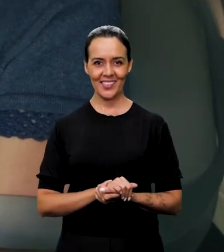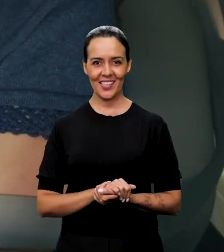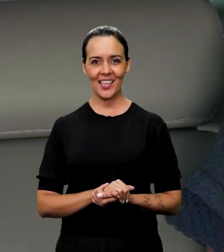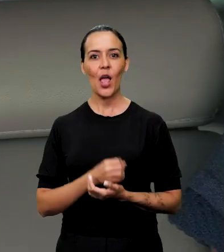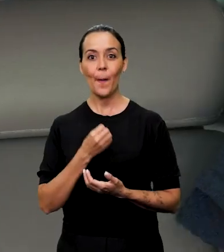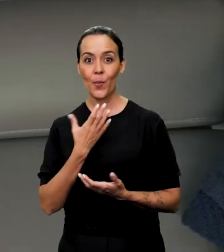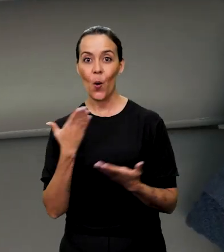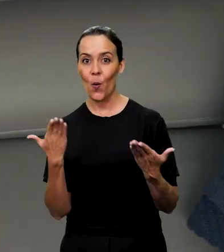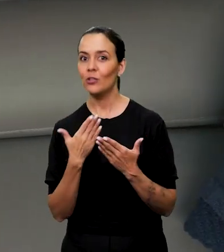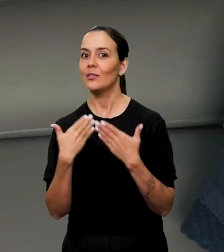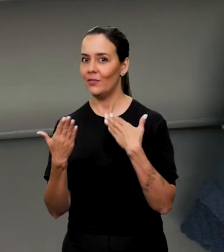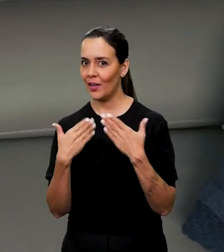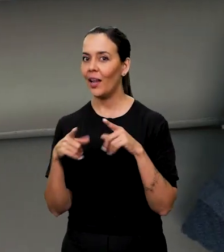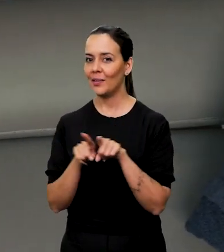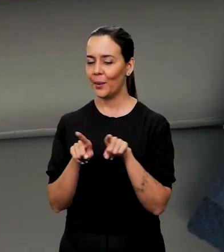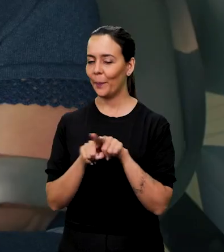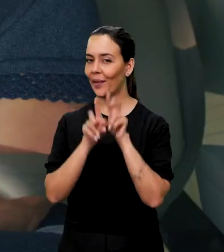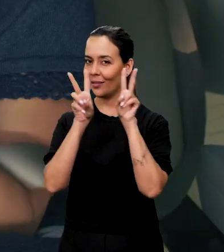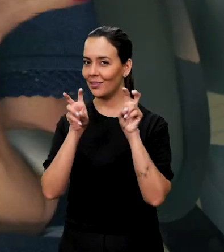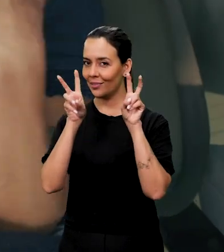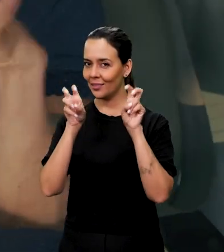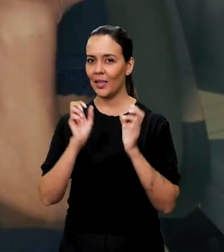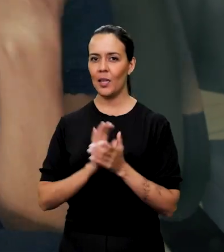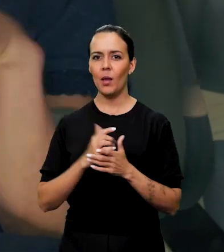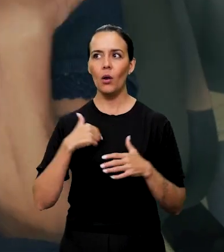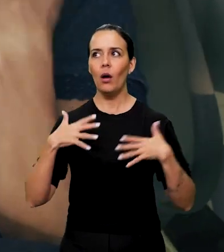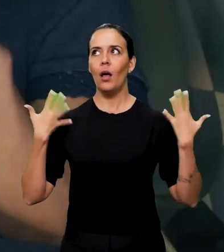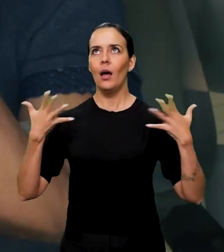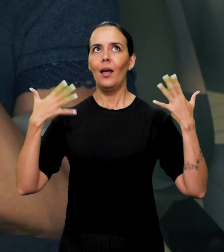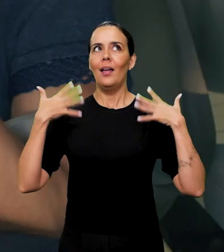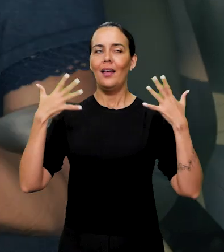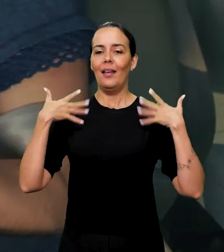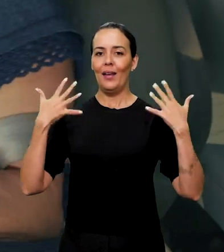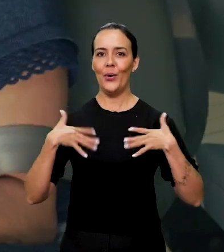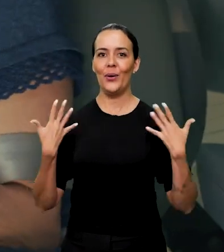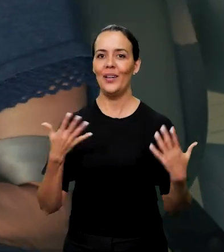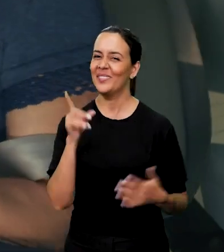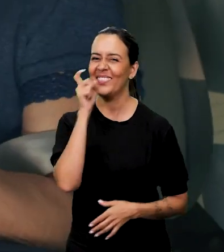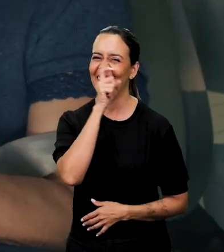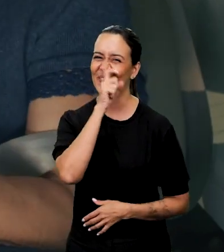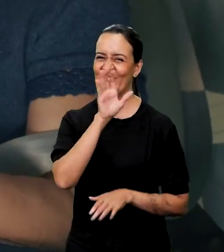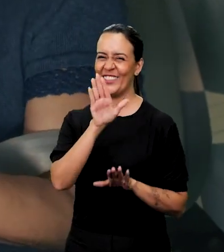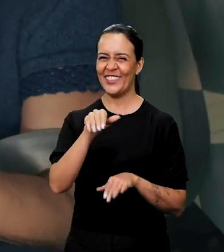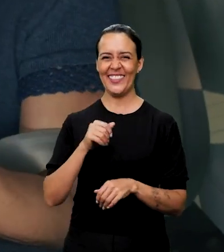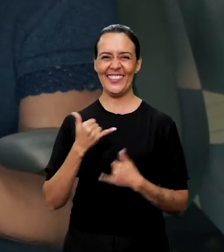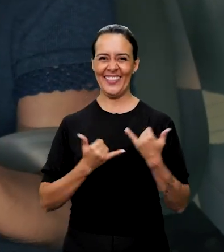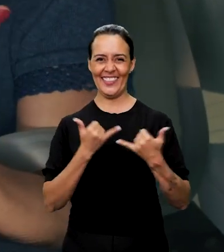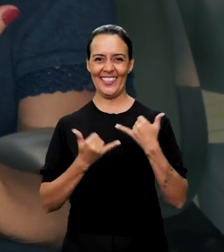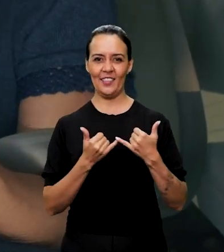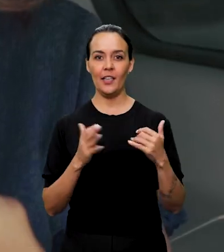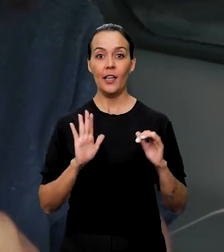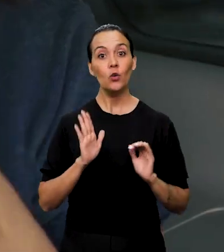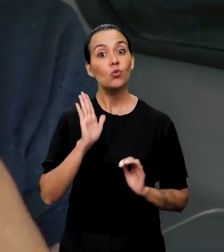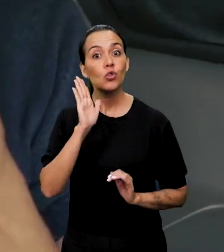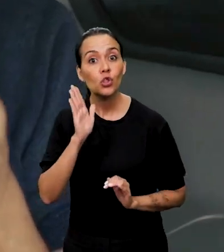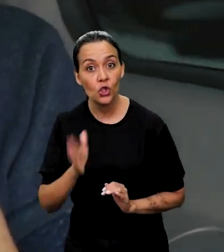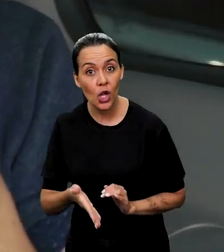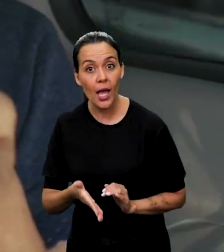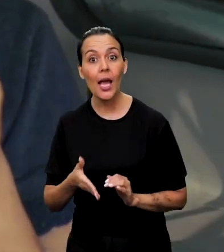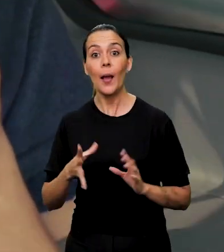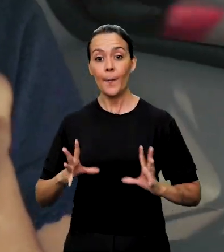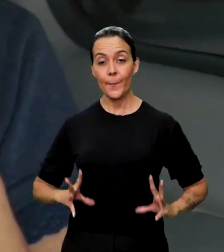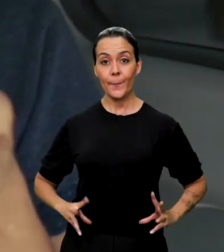falar sobre isso. Exatamente. Dentro Aliás, da tá me van. dando calorão? Não, mentira. Angela Dipp, Eu já à tô na direita. pós-menopausa, né? Vou